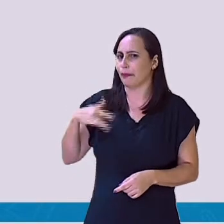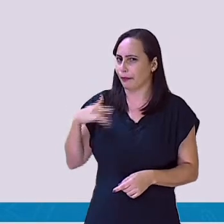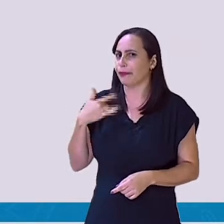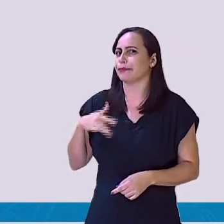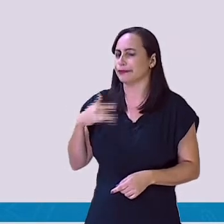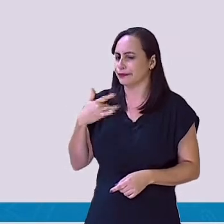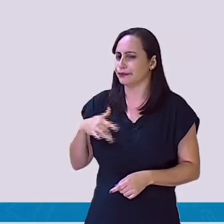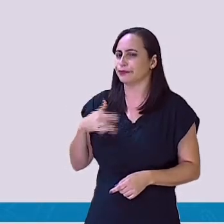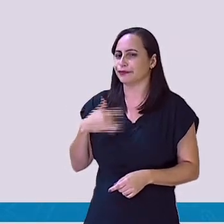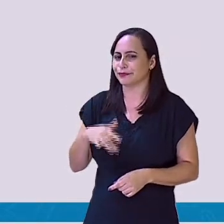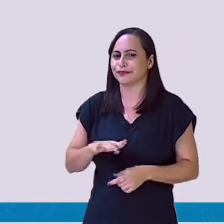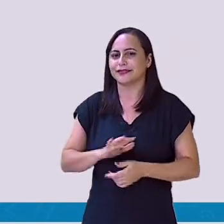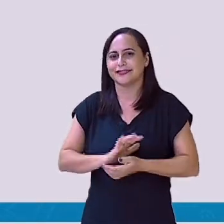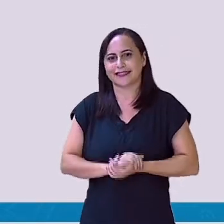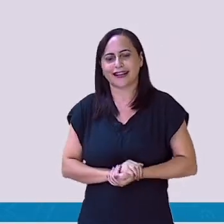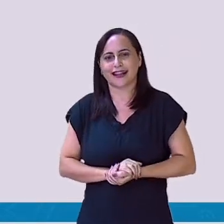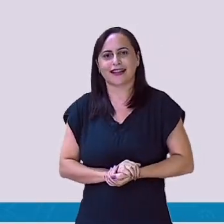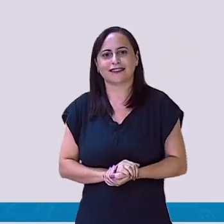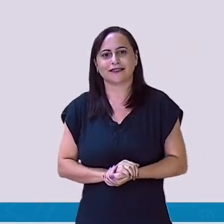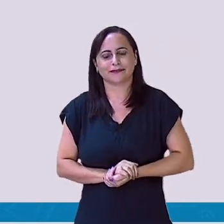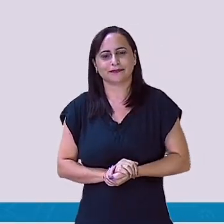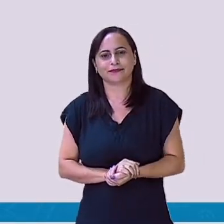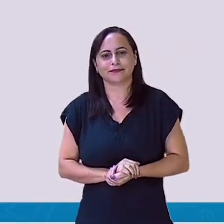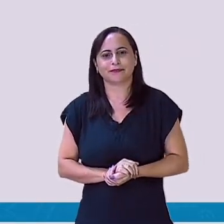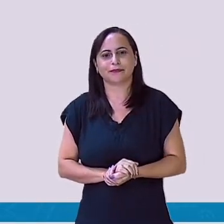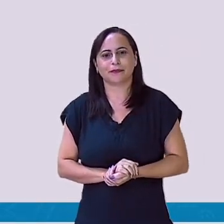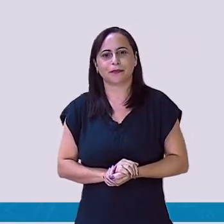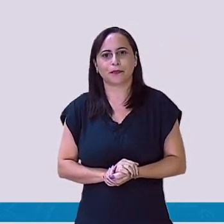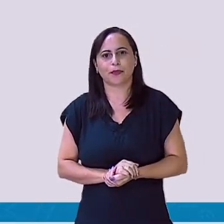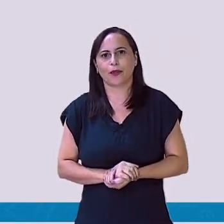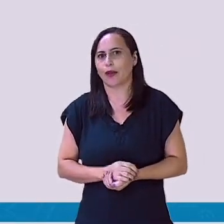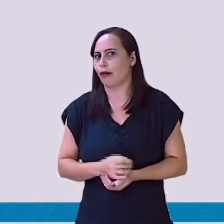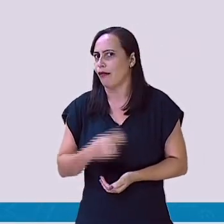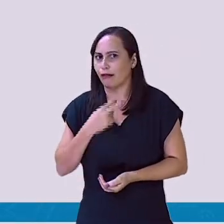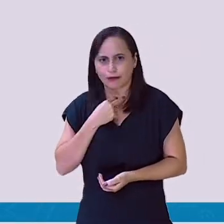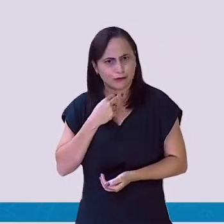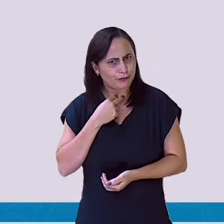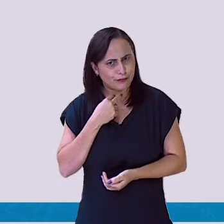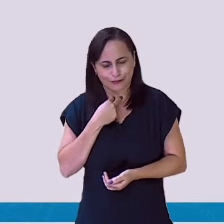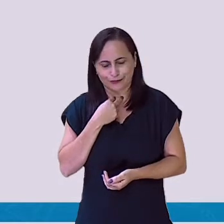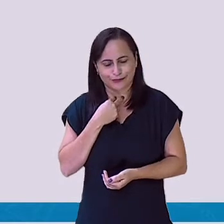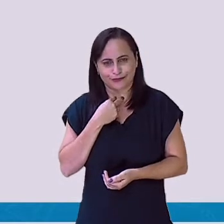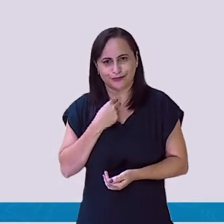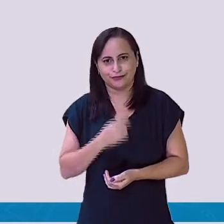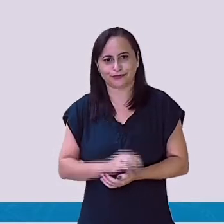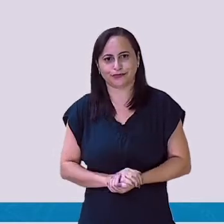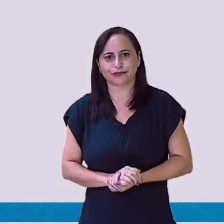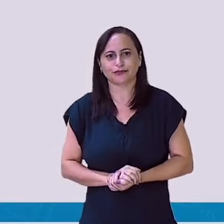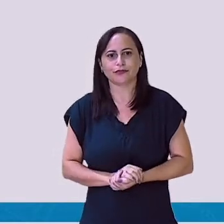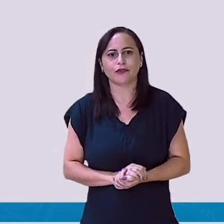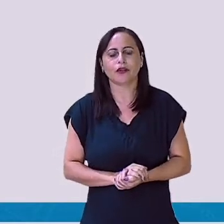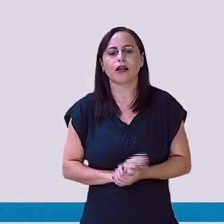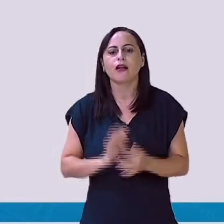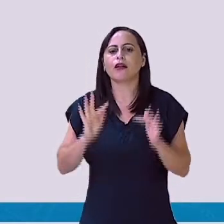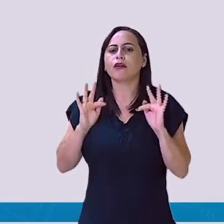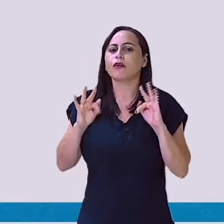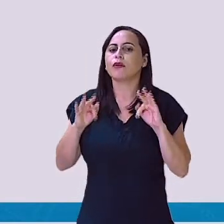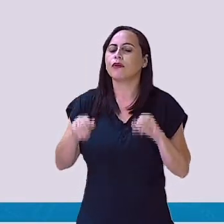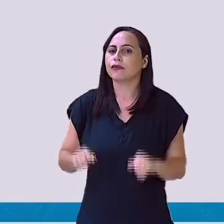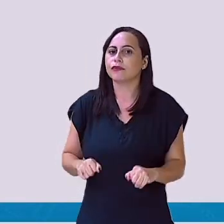panela, como se ninguém tivesse visto, para o irmão chegar e comer. Não faça isso. E o final